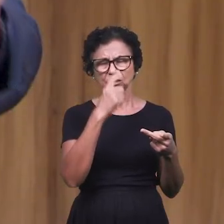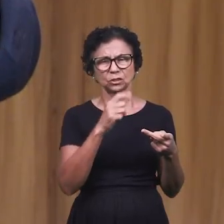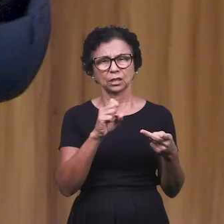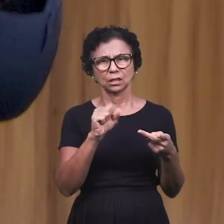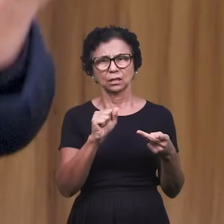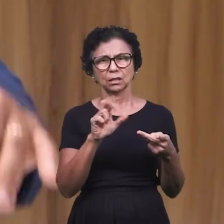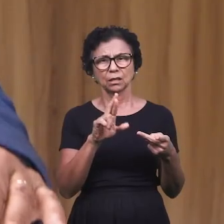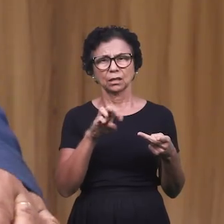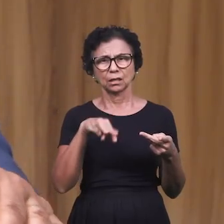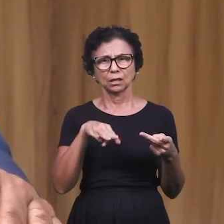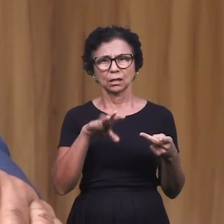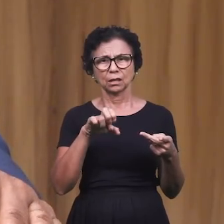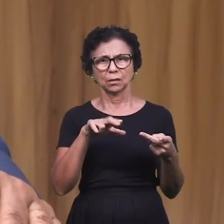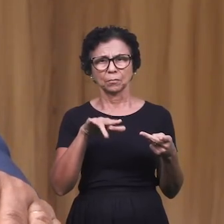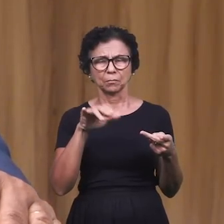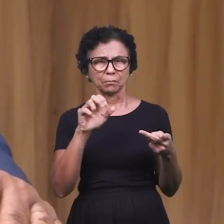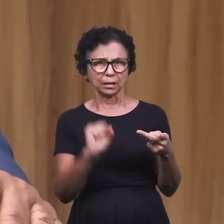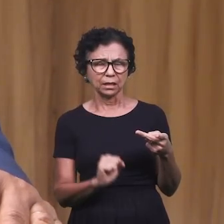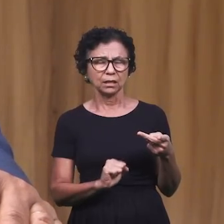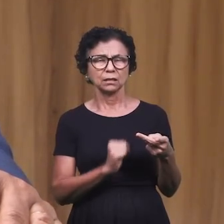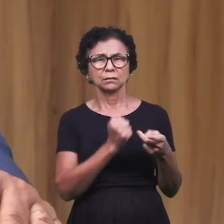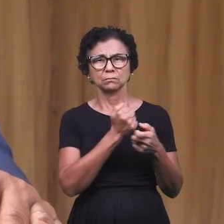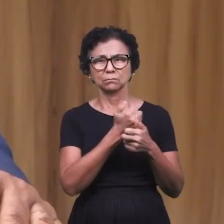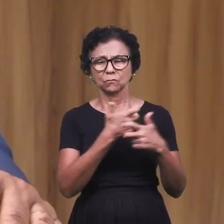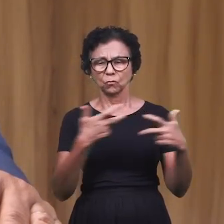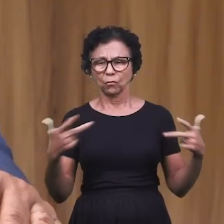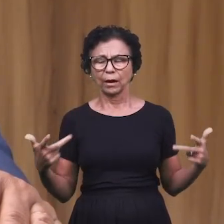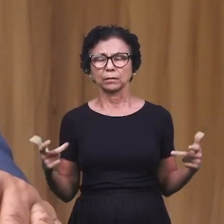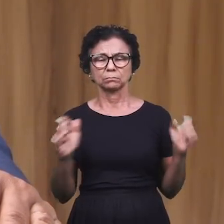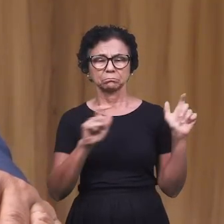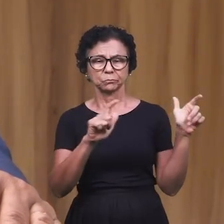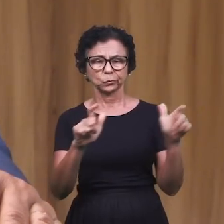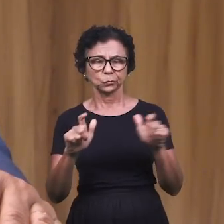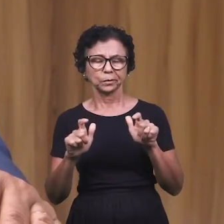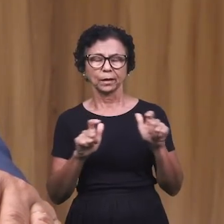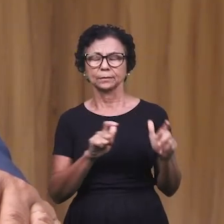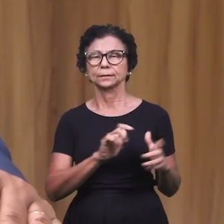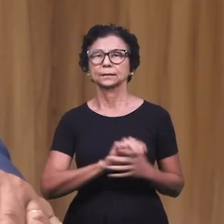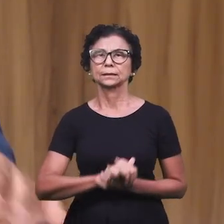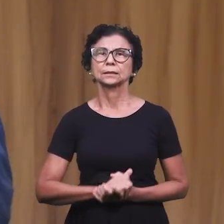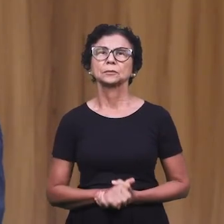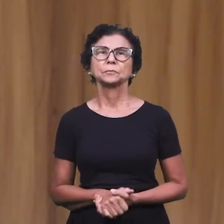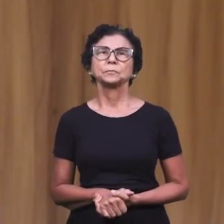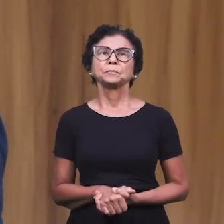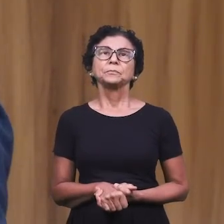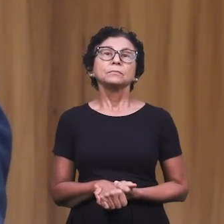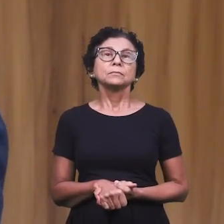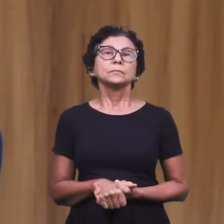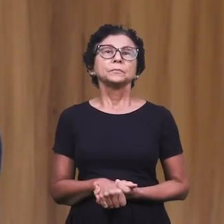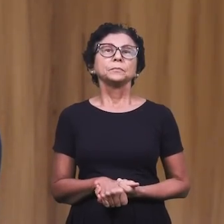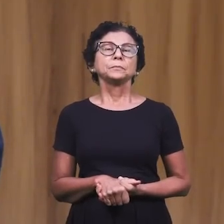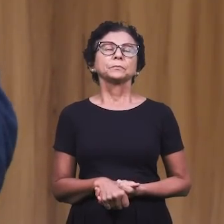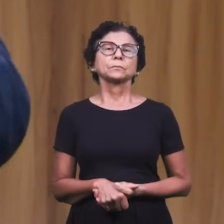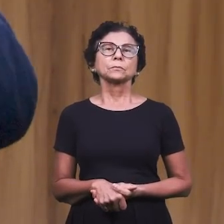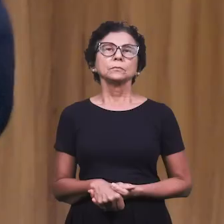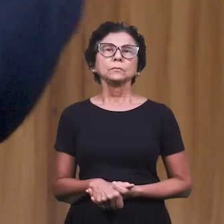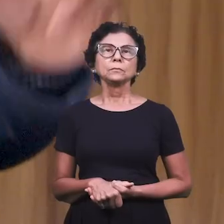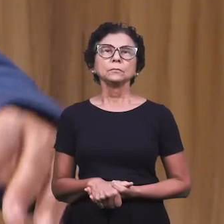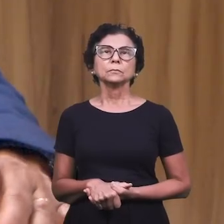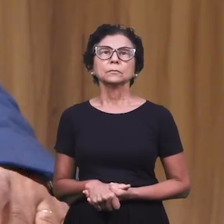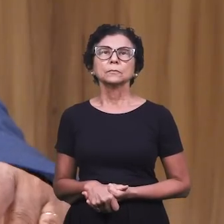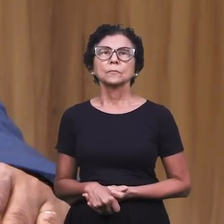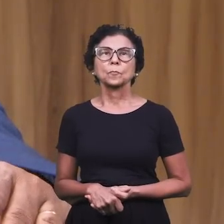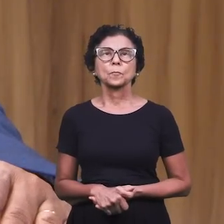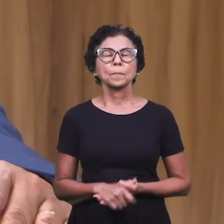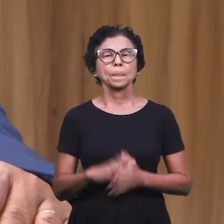e foram vários lugares que ele exerceu o ministério dele. Então, as fontes da igreja primitiva tem muito diversificado